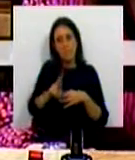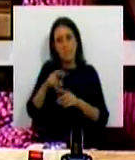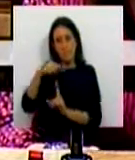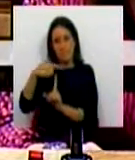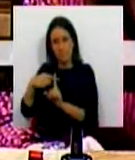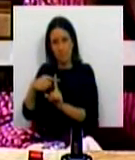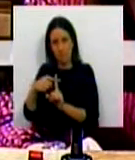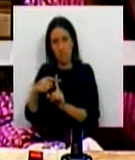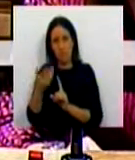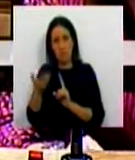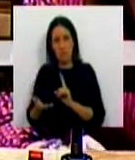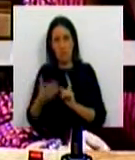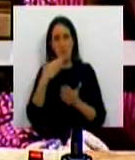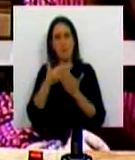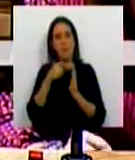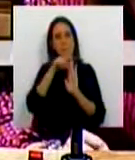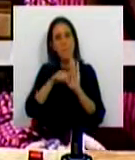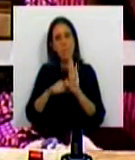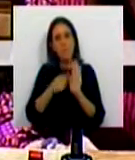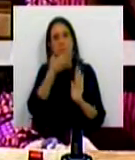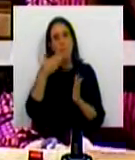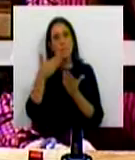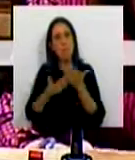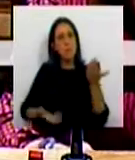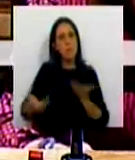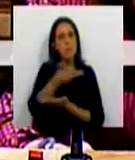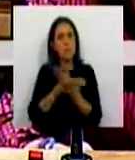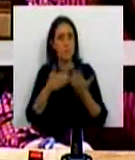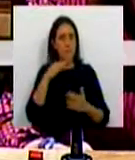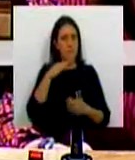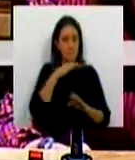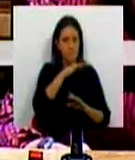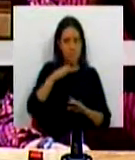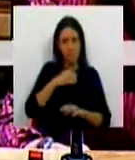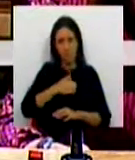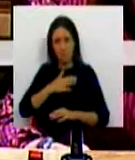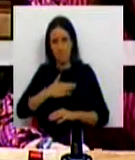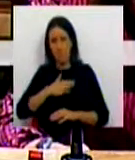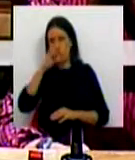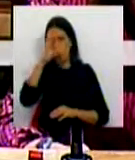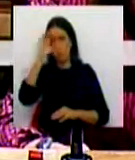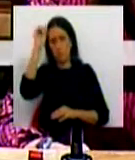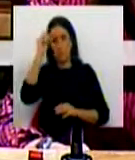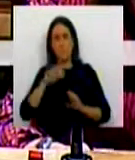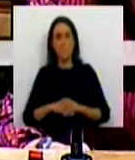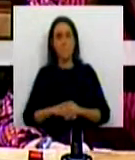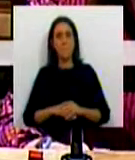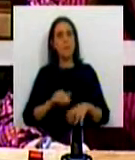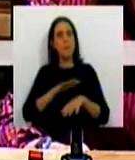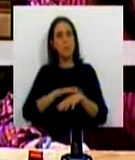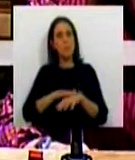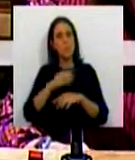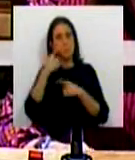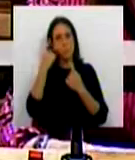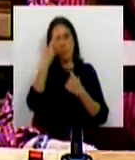visíveis com medidas que facilitam o relacionamento das famílias e das empresas com o Estado. No que respeita diretamente à administração pública,